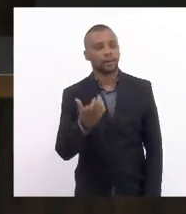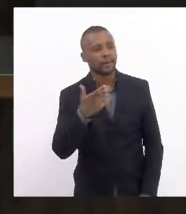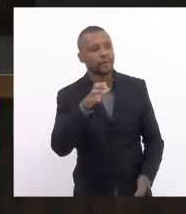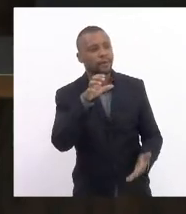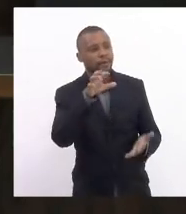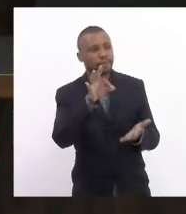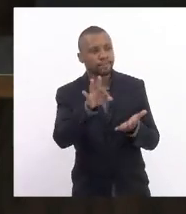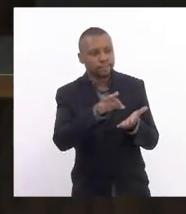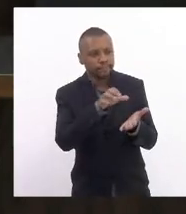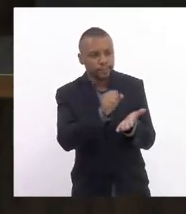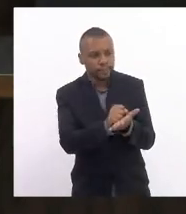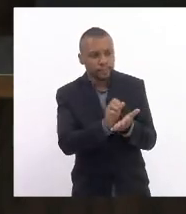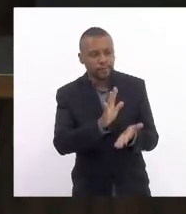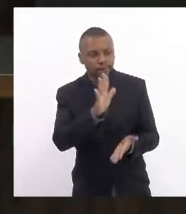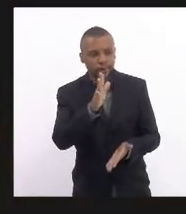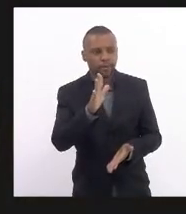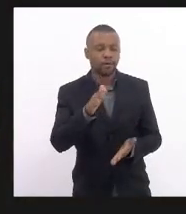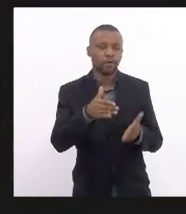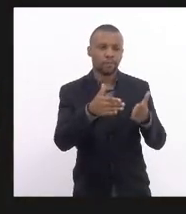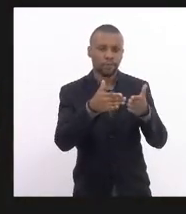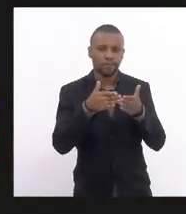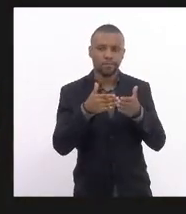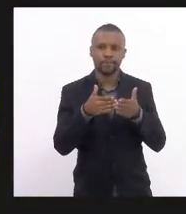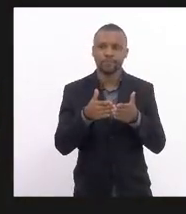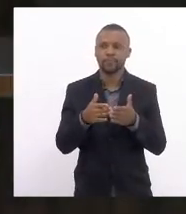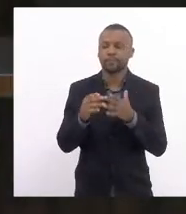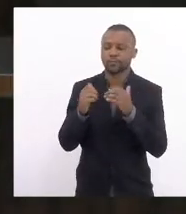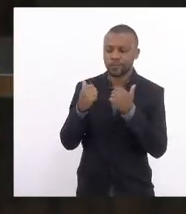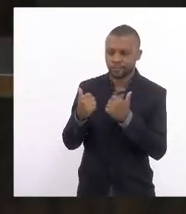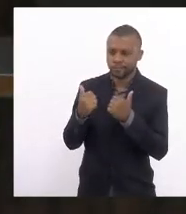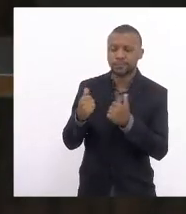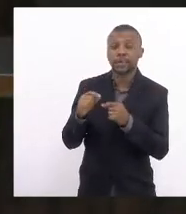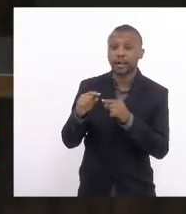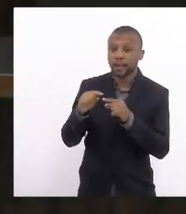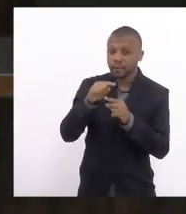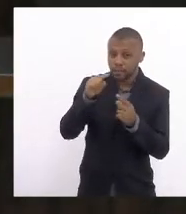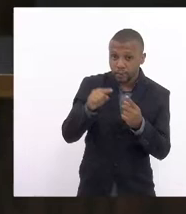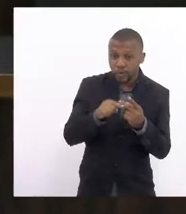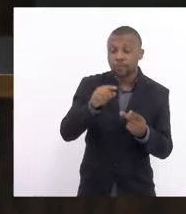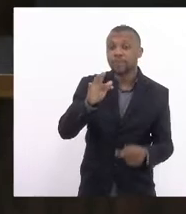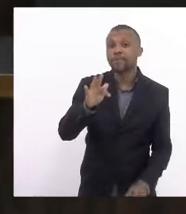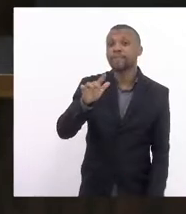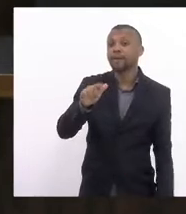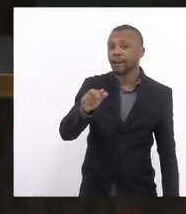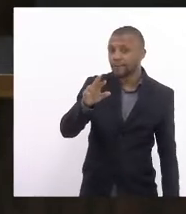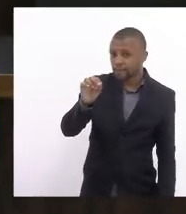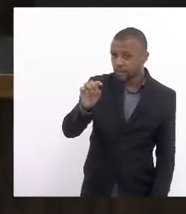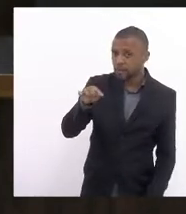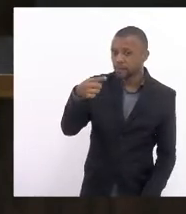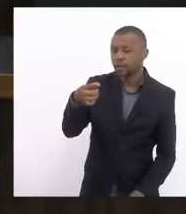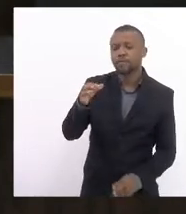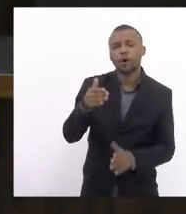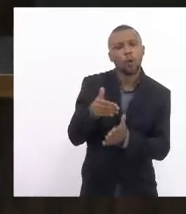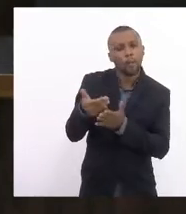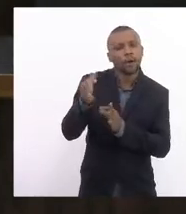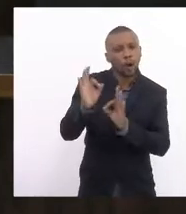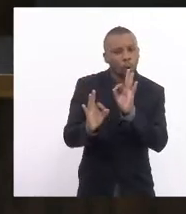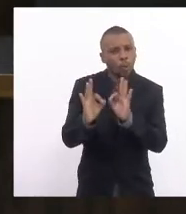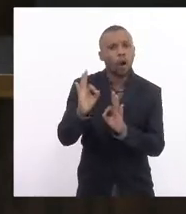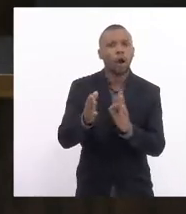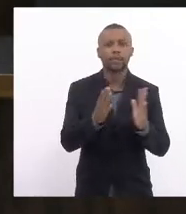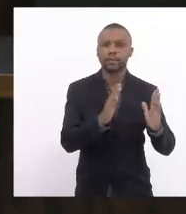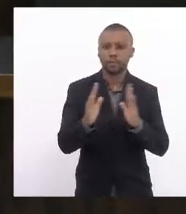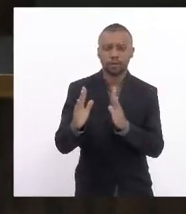Rejane? Enfermeira Rejane? É, tá bom. Espera aí, depois do Flávio Serafim. Daqui a pouco eu vou dar a ordem. Com a palavra,